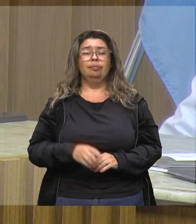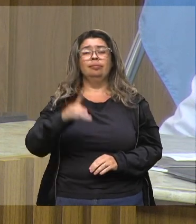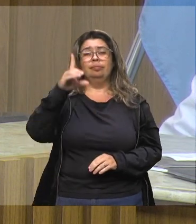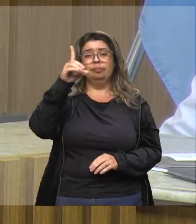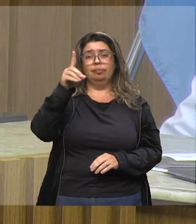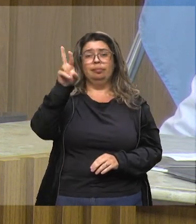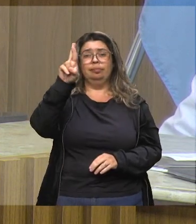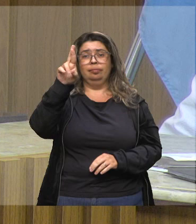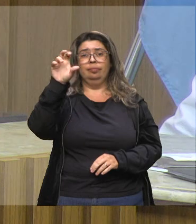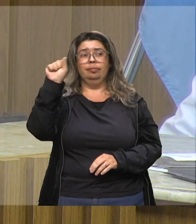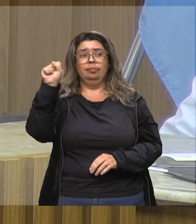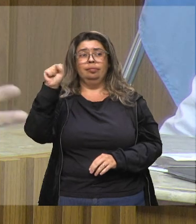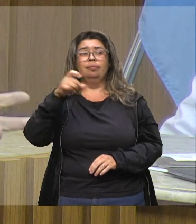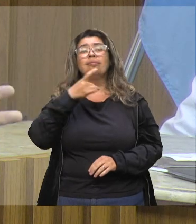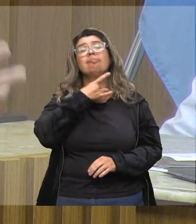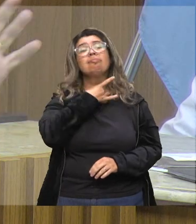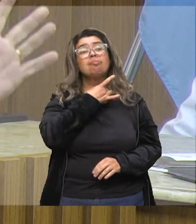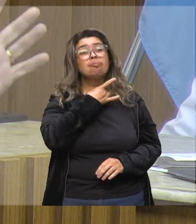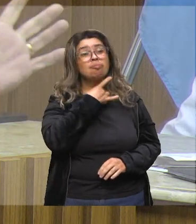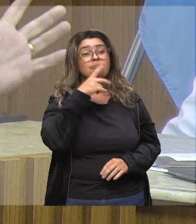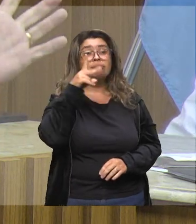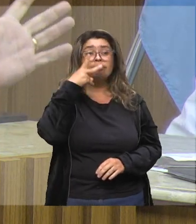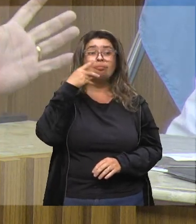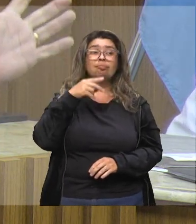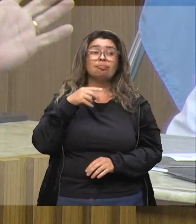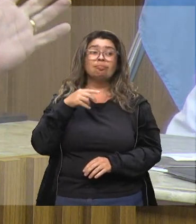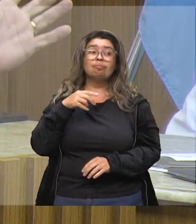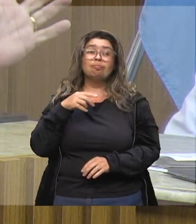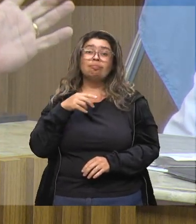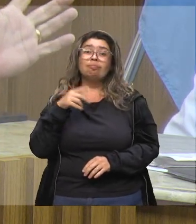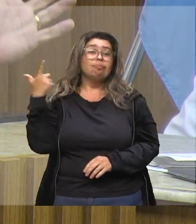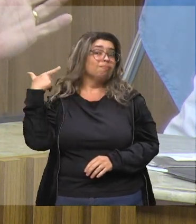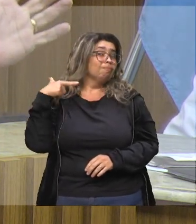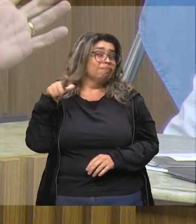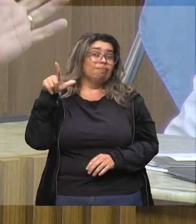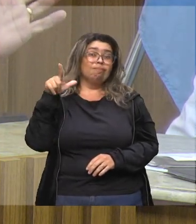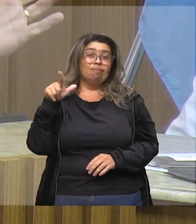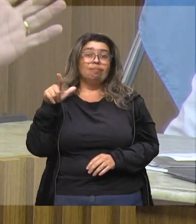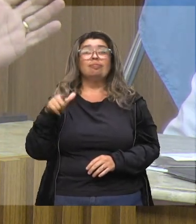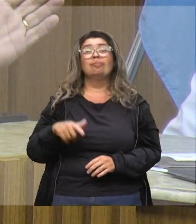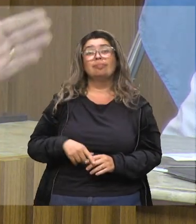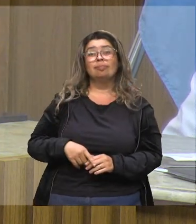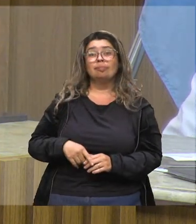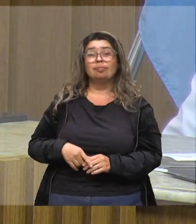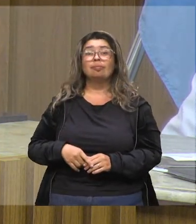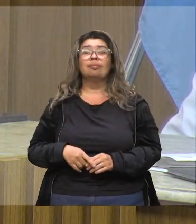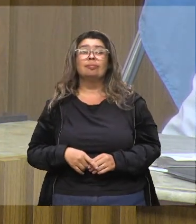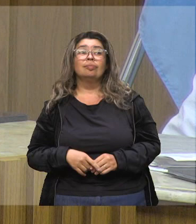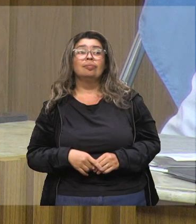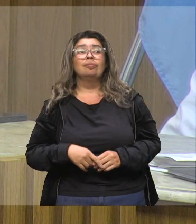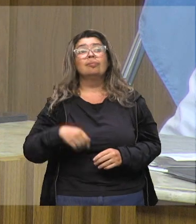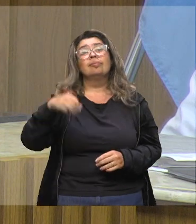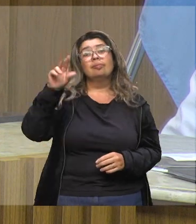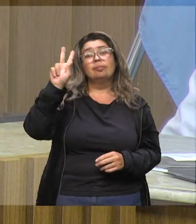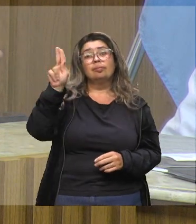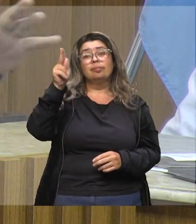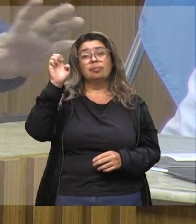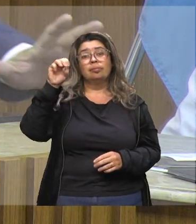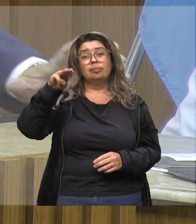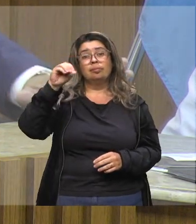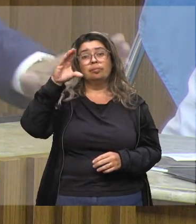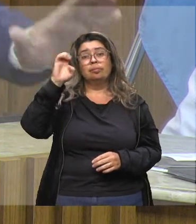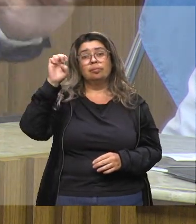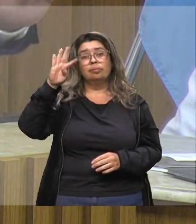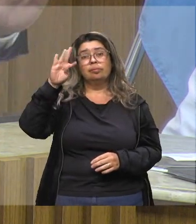a DRS, Marília mencionou que não tem como abraçar o Hemocentro de Assis. Já tem 40 municípios que eles cuidam lá, abraçar